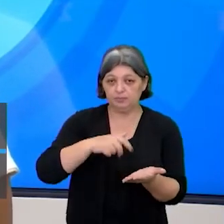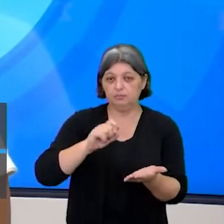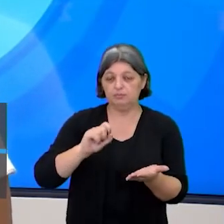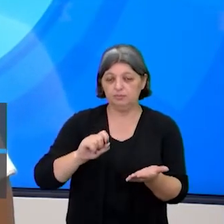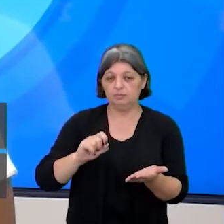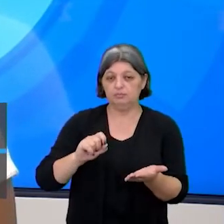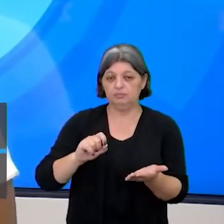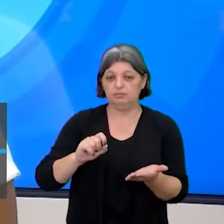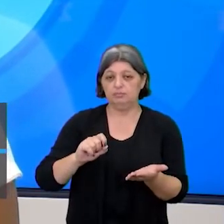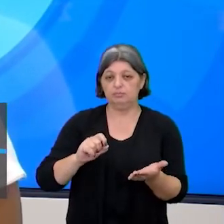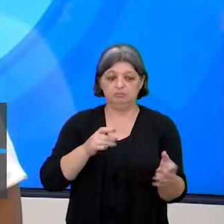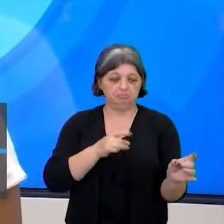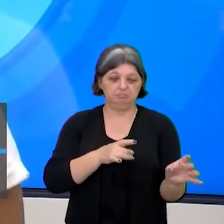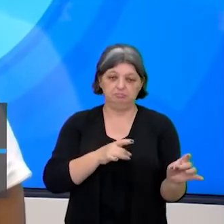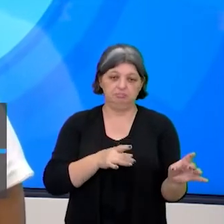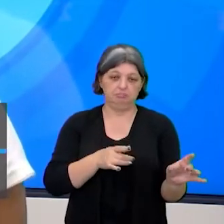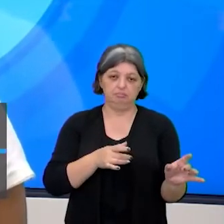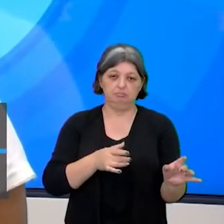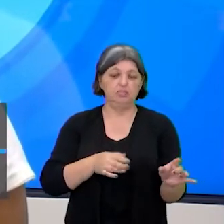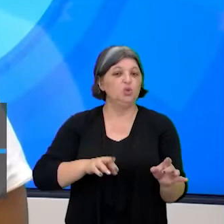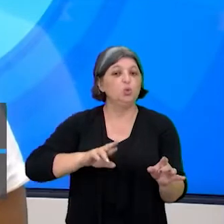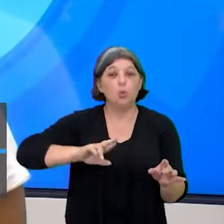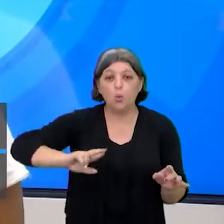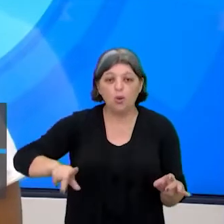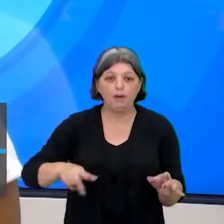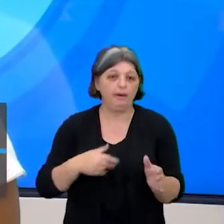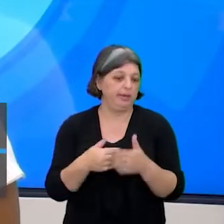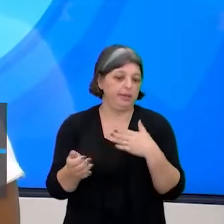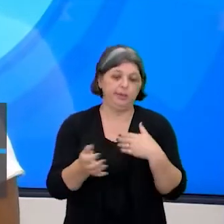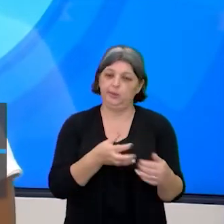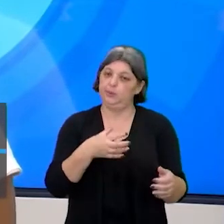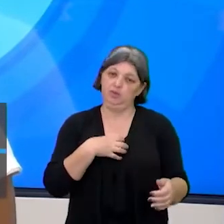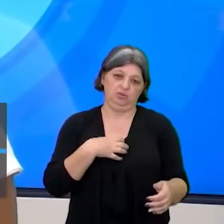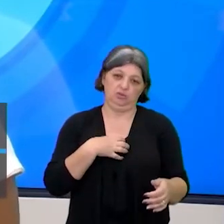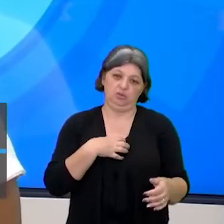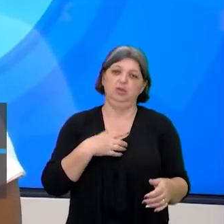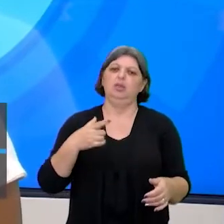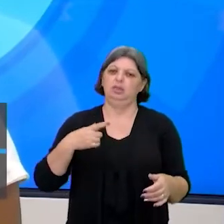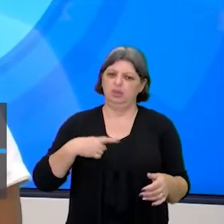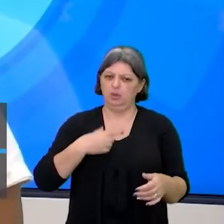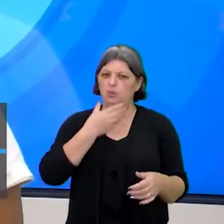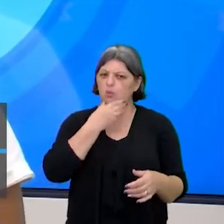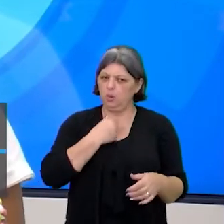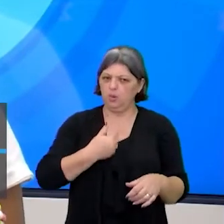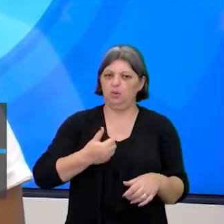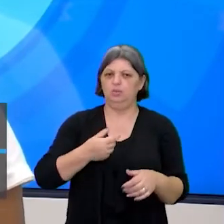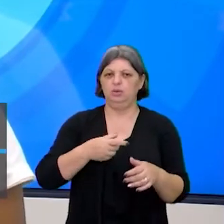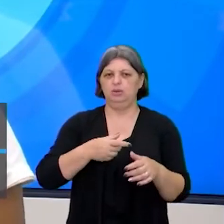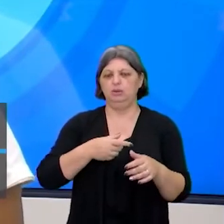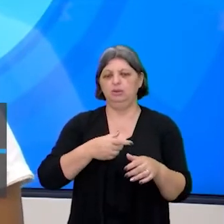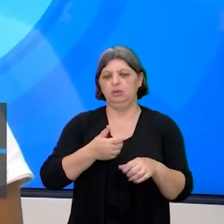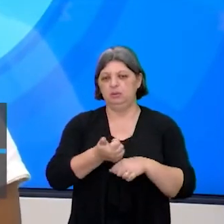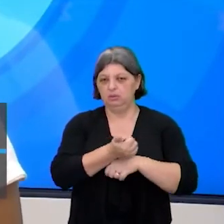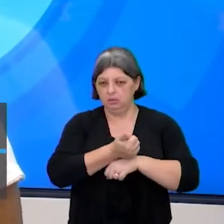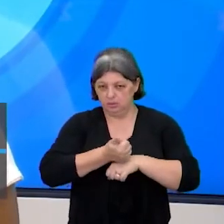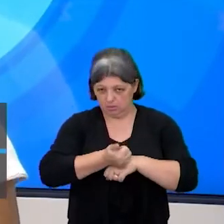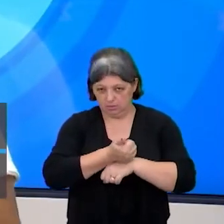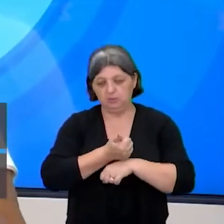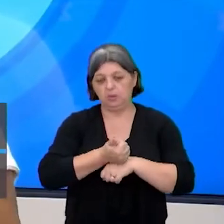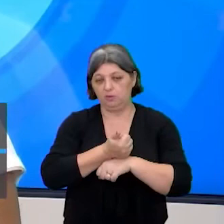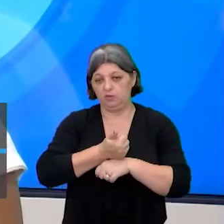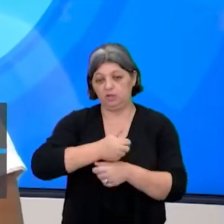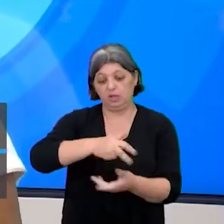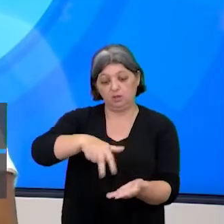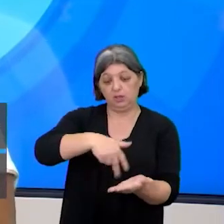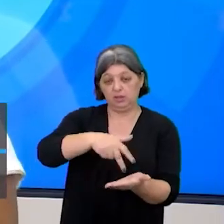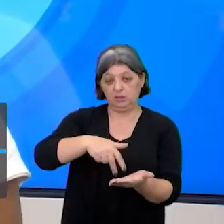dança, especificamente, gente, ela não é aleatória. Então, teve um pesquisador, né, na verdade, um coreógrafo, que